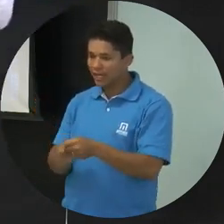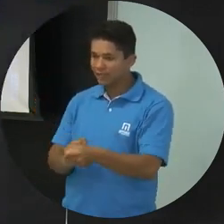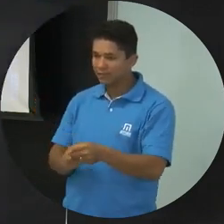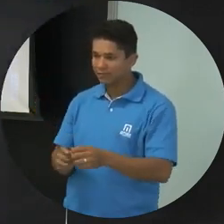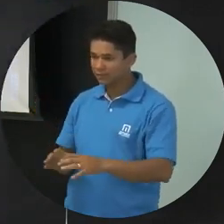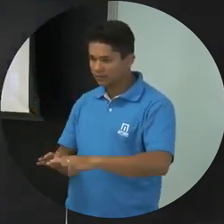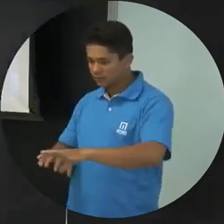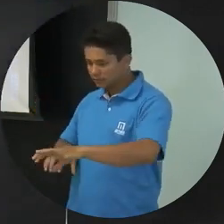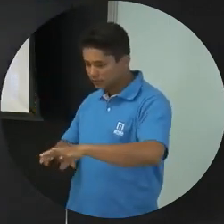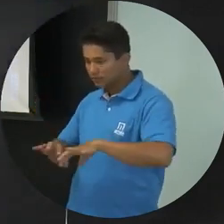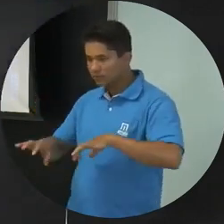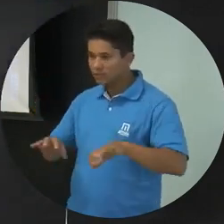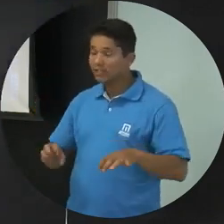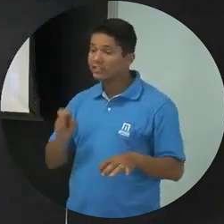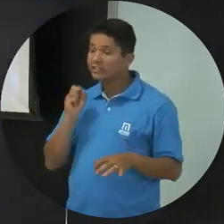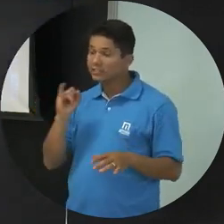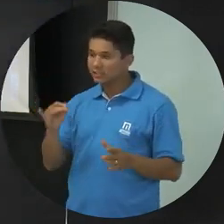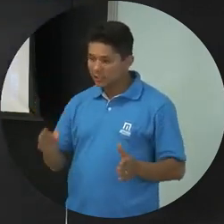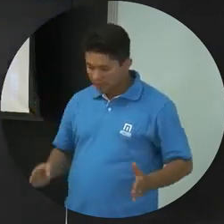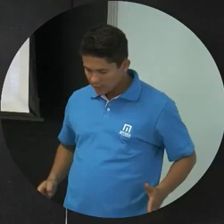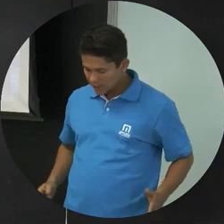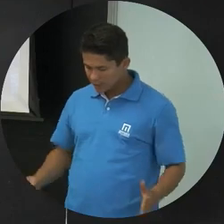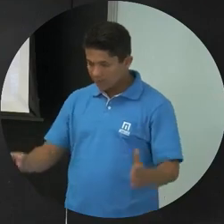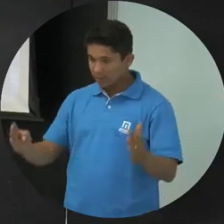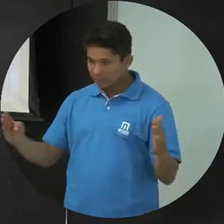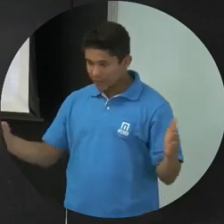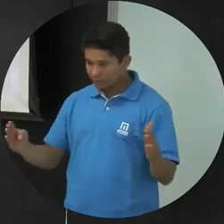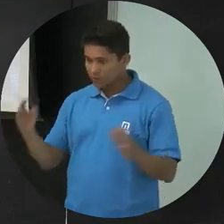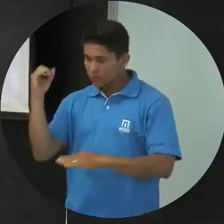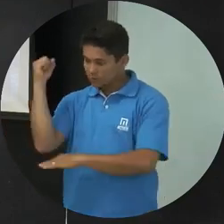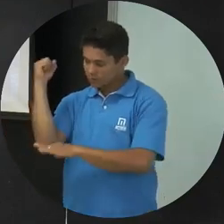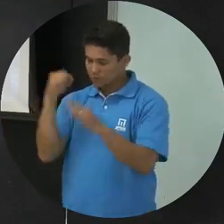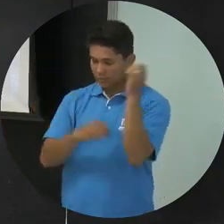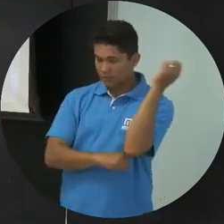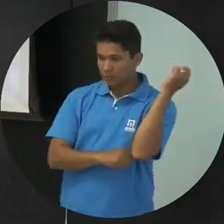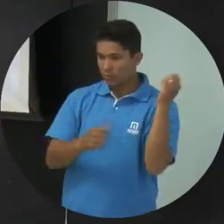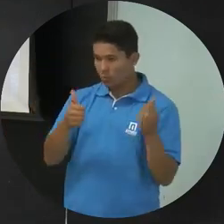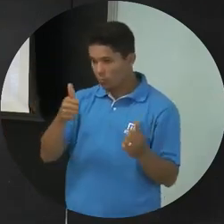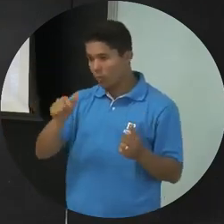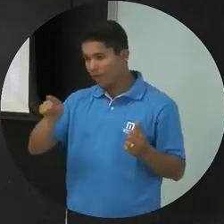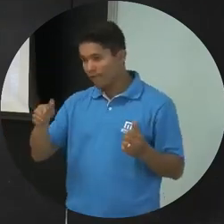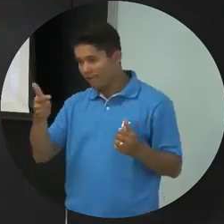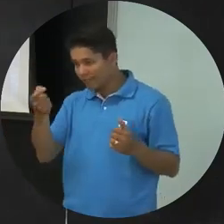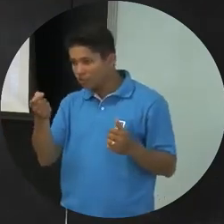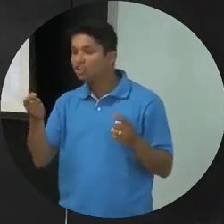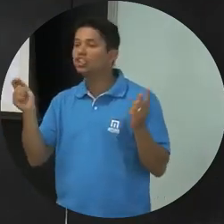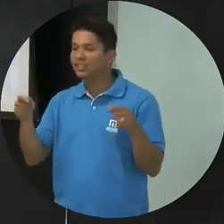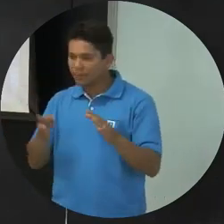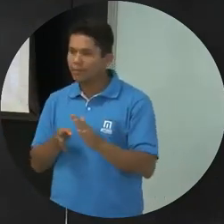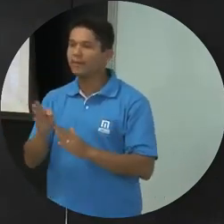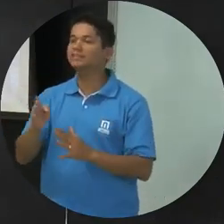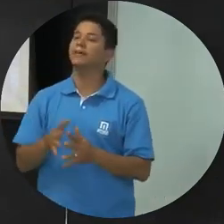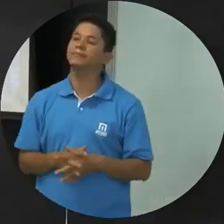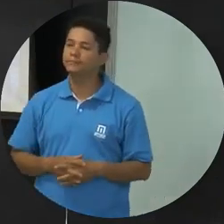se tiver 1,20 m, você consegue passar entre as duas colunas, tá? Mas você consegue aplicar sim. Obrigado.